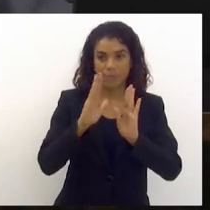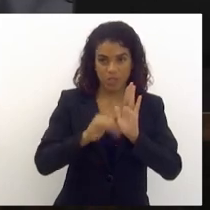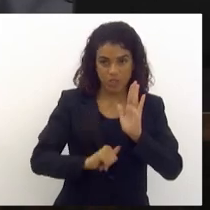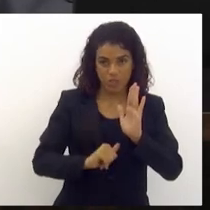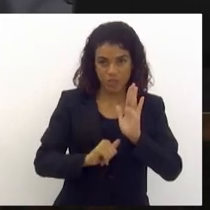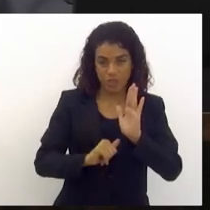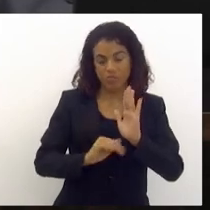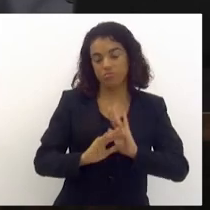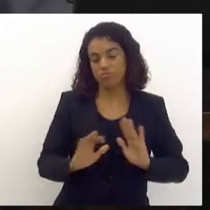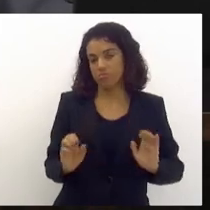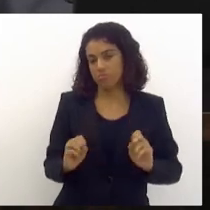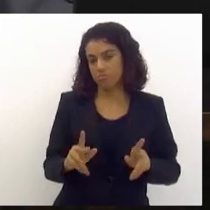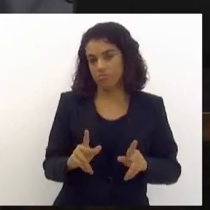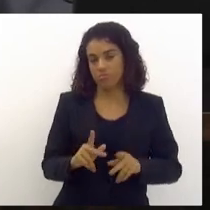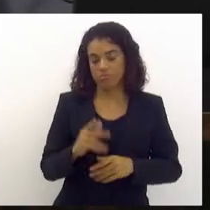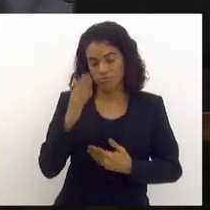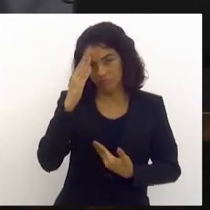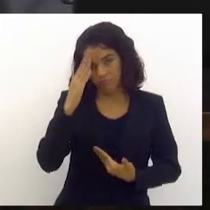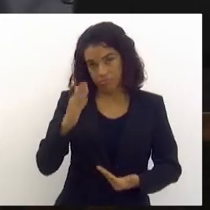Retirado? Muito obrigado.